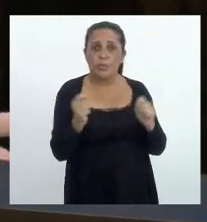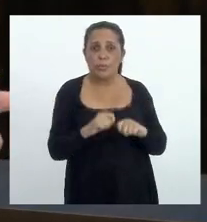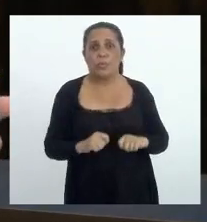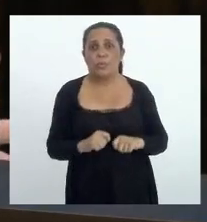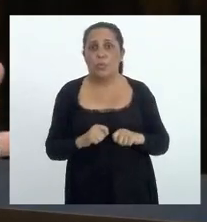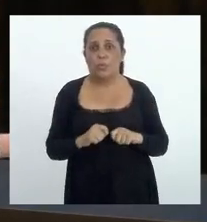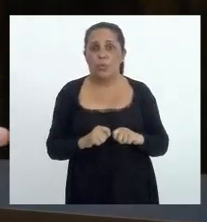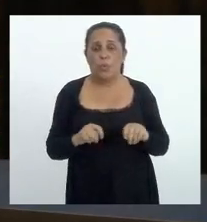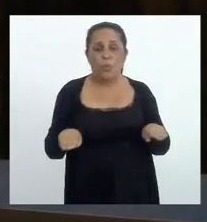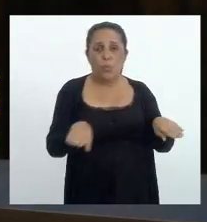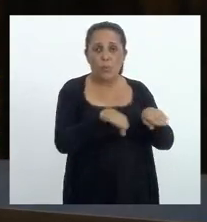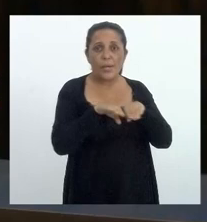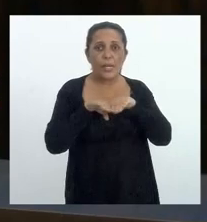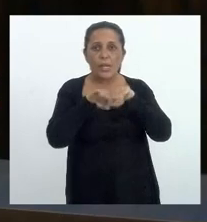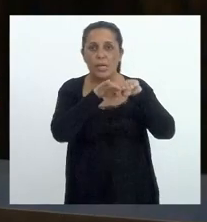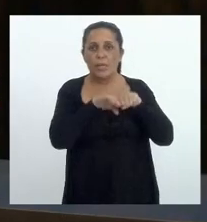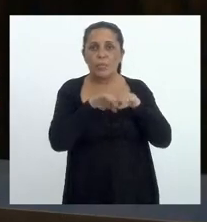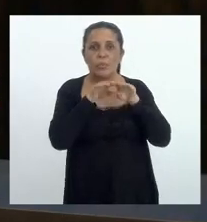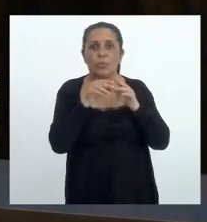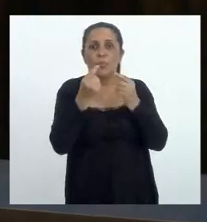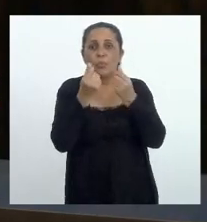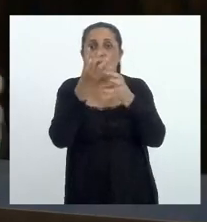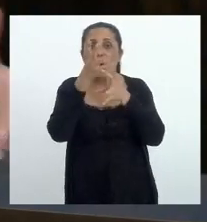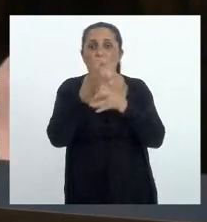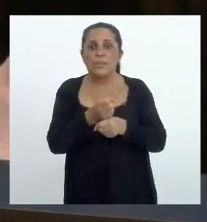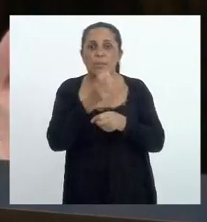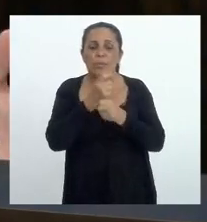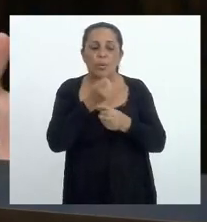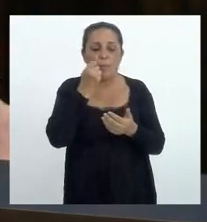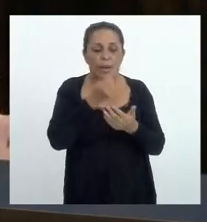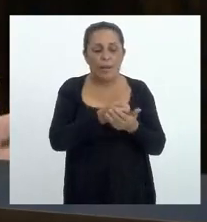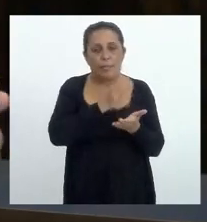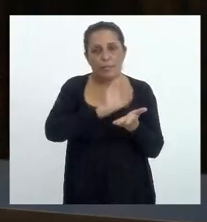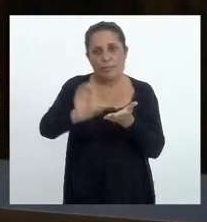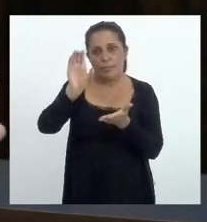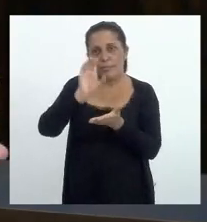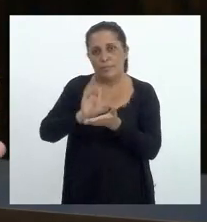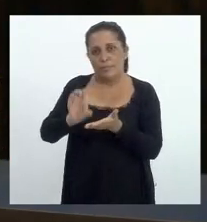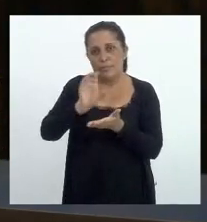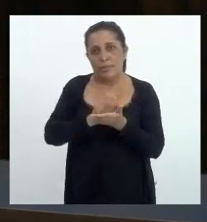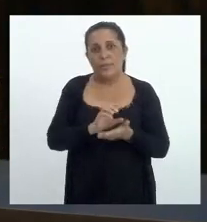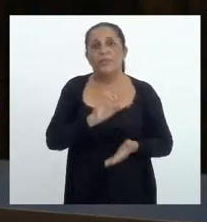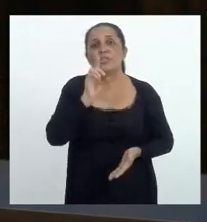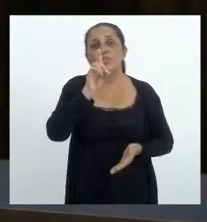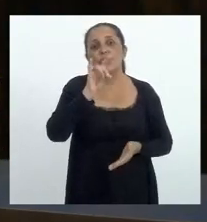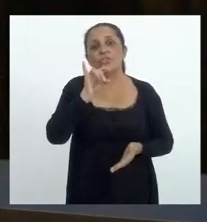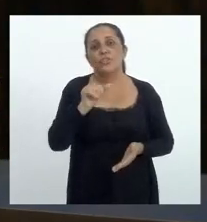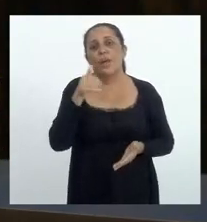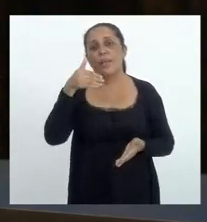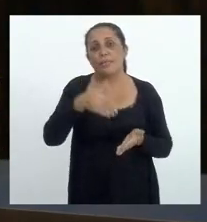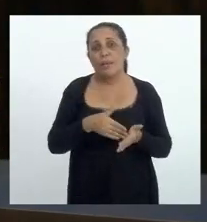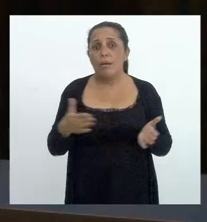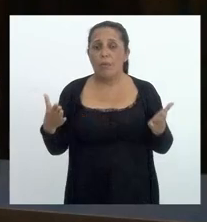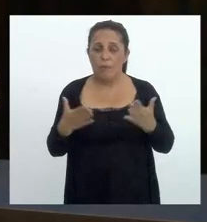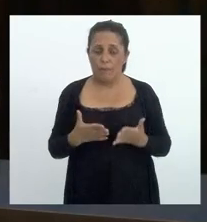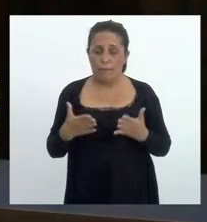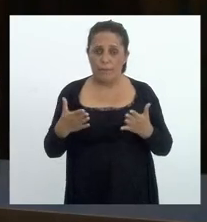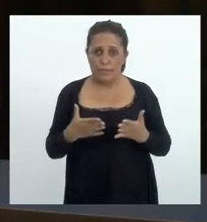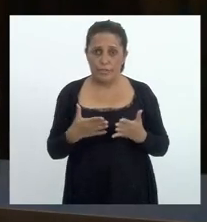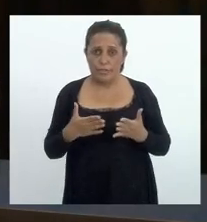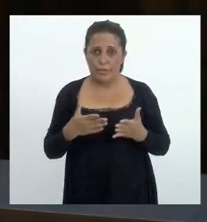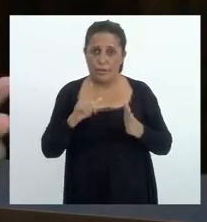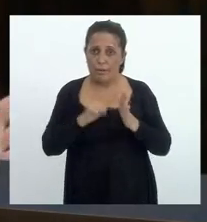esse equilíbrio orçamentário e o pagamento dos salários dos servidores em dia até o dia de hoje. E